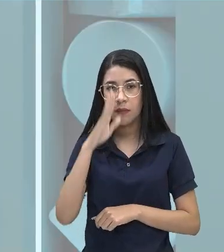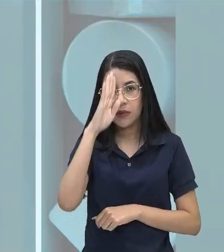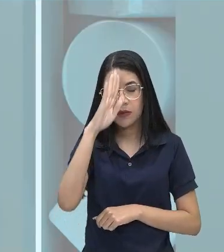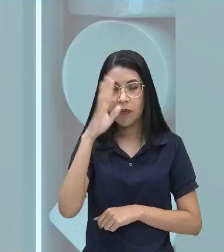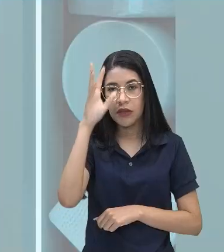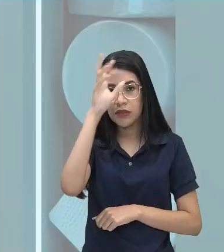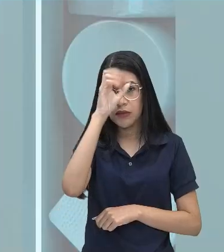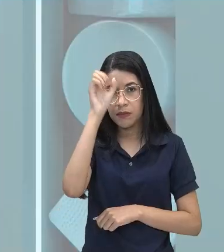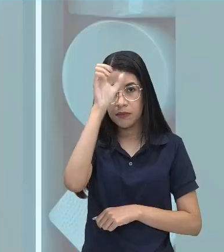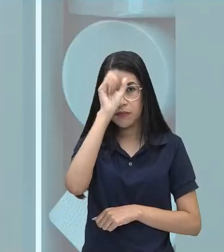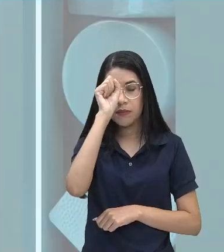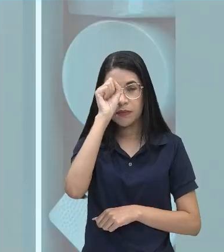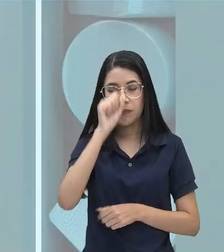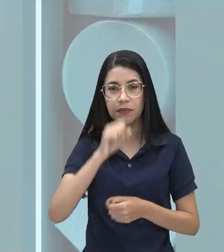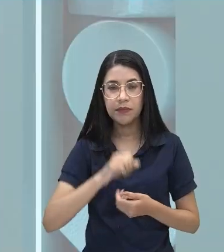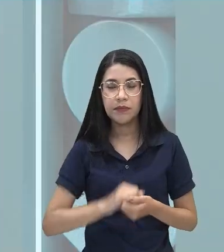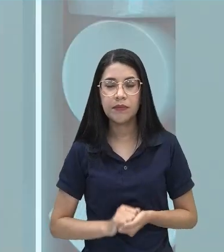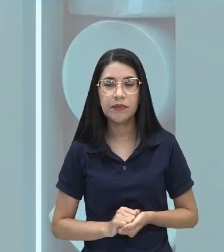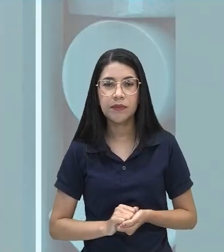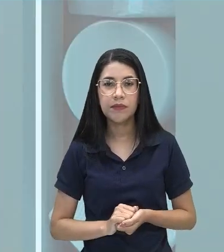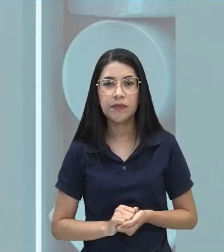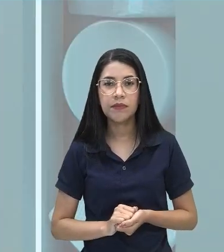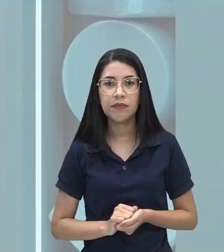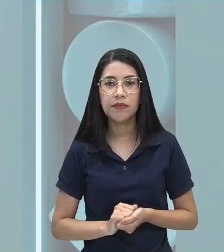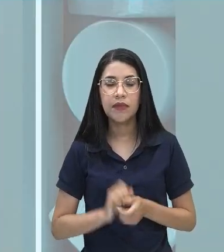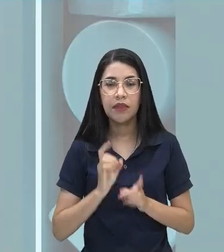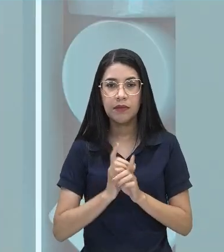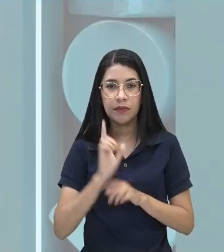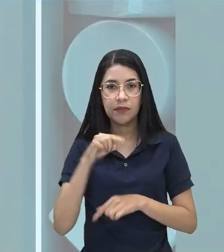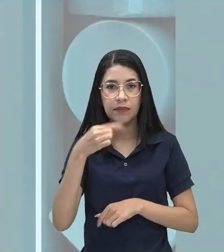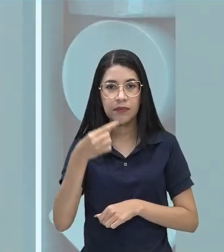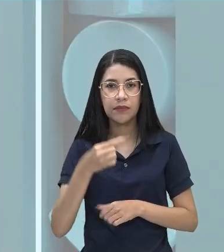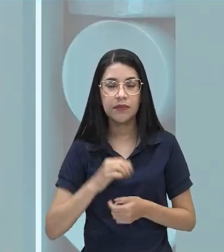mas acima de tudo, que vocês tenham aprendido. Até a